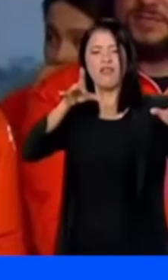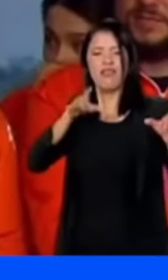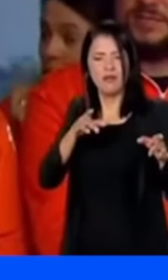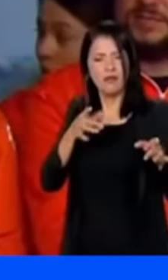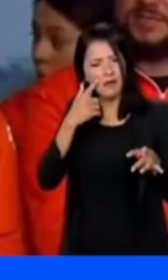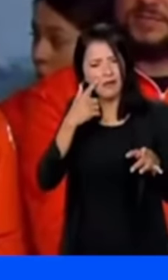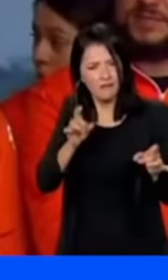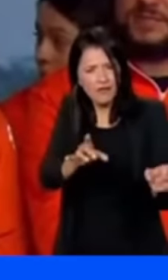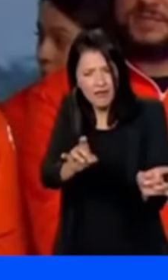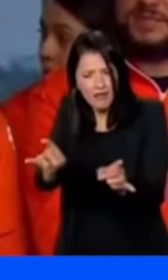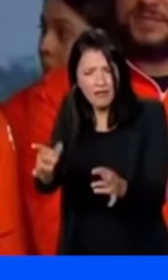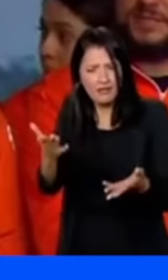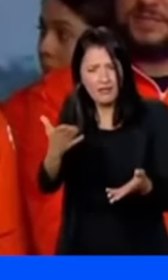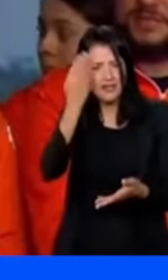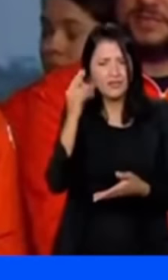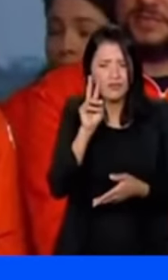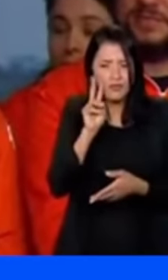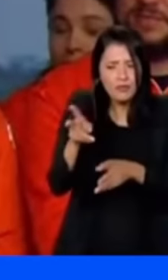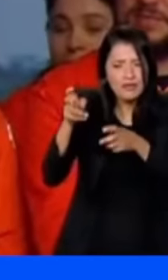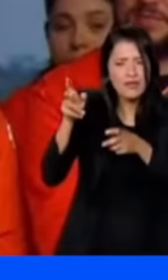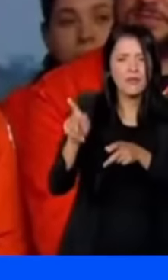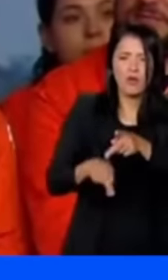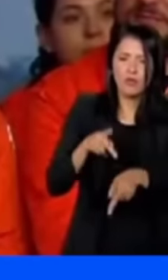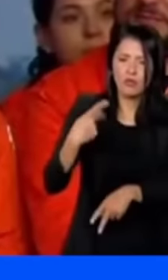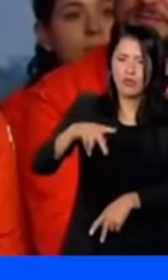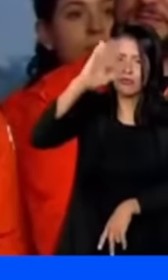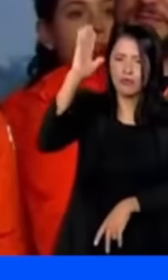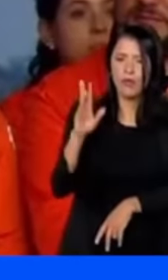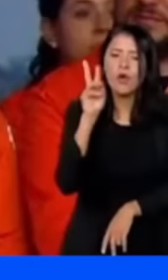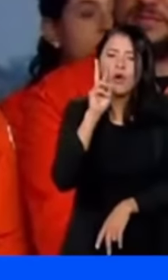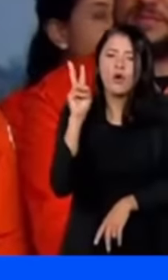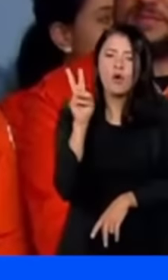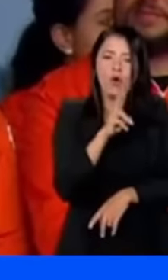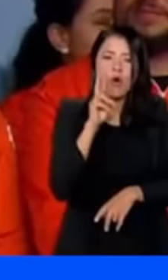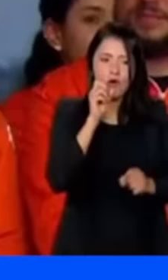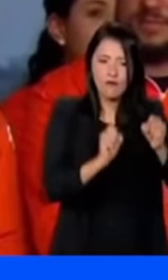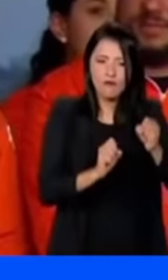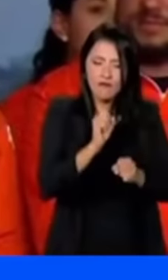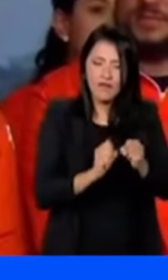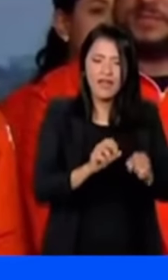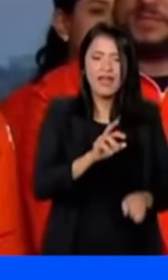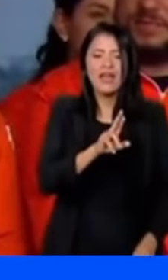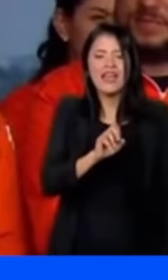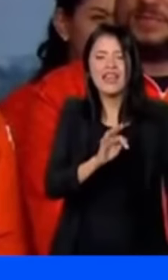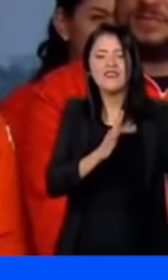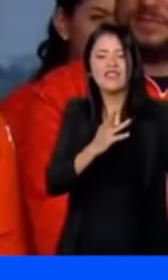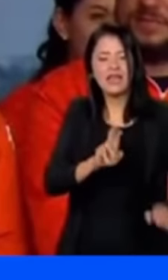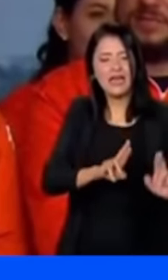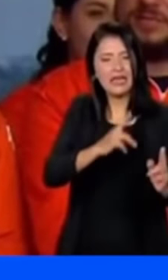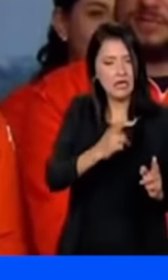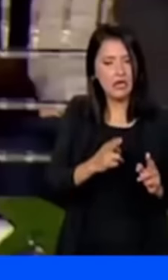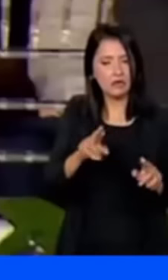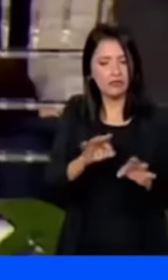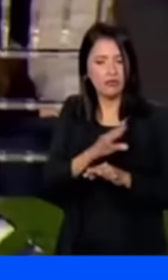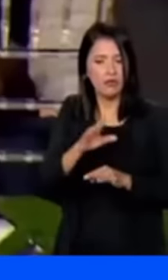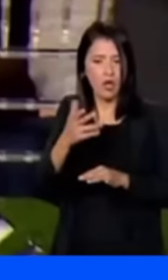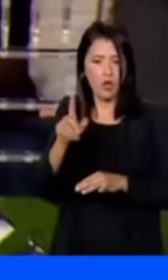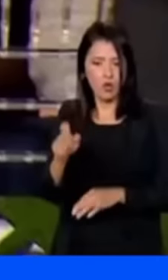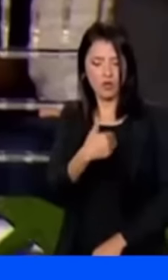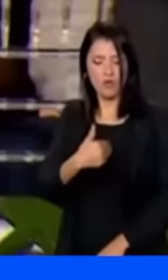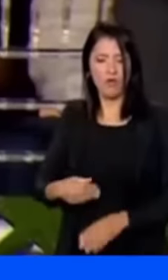povo brasileiro. Basta ver as refinarias entregues, Gleice, pelo governo anterior,